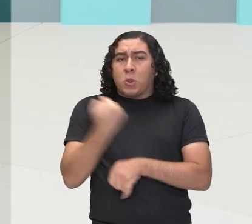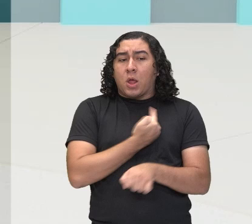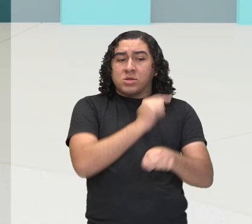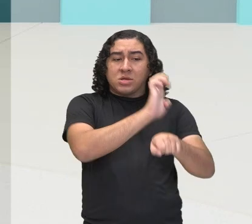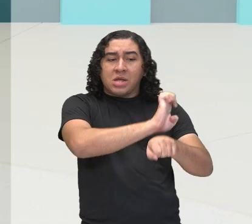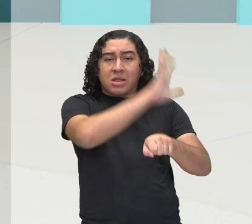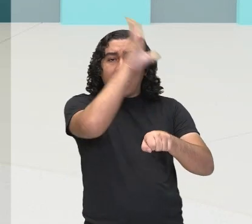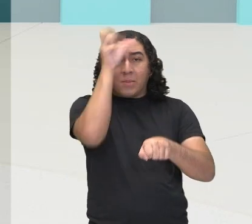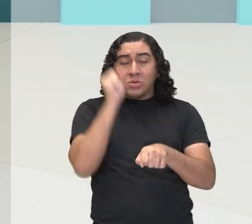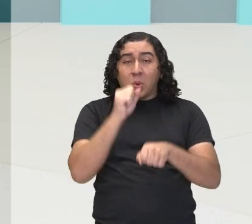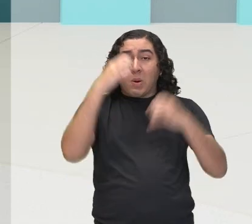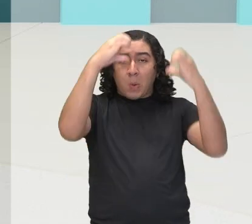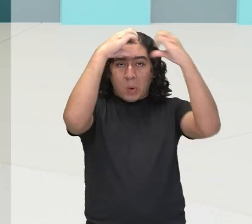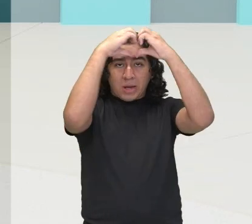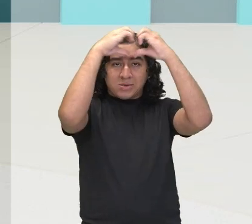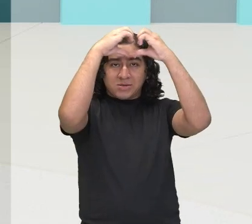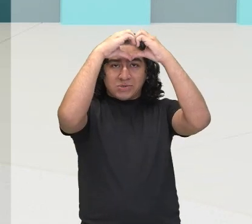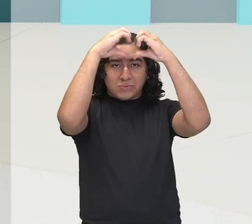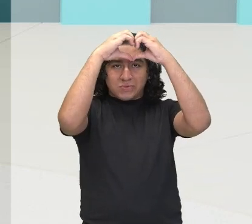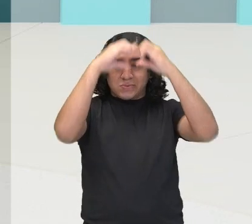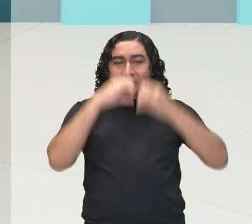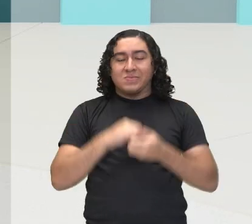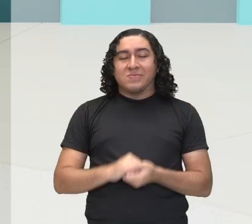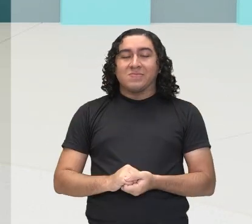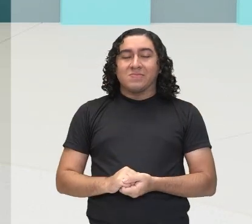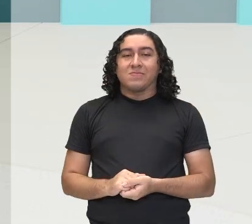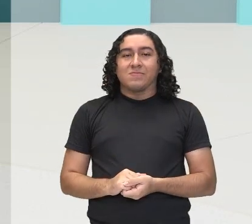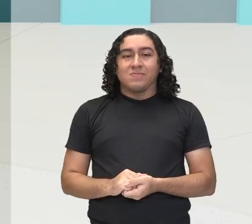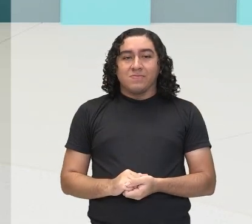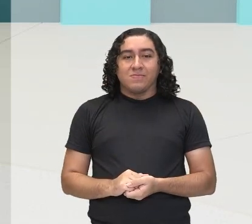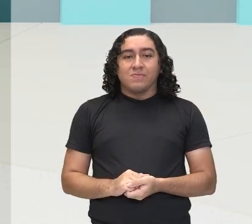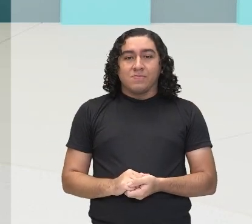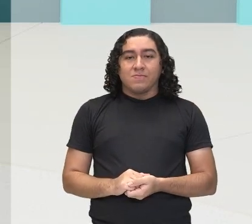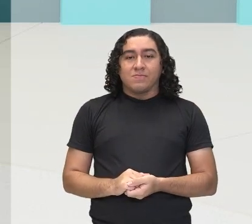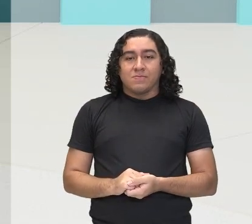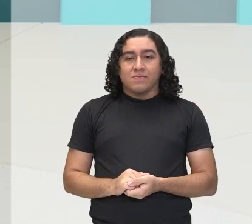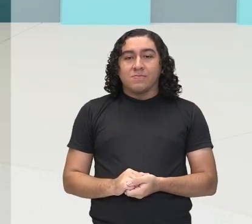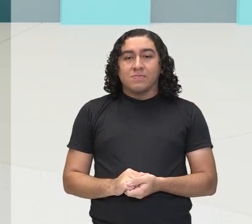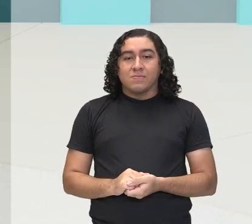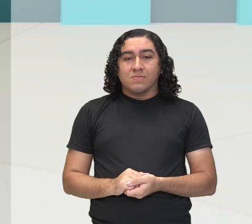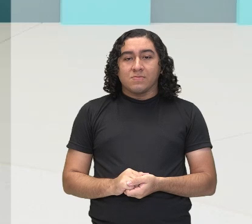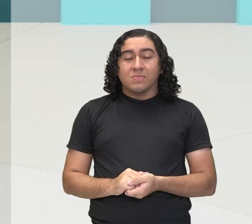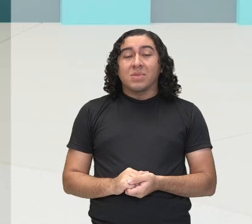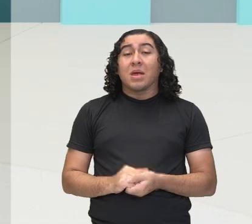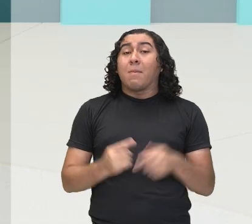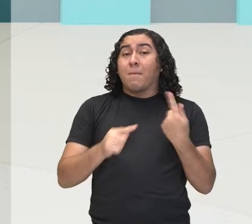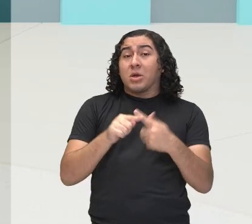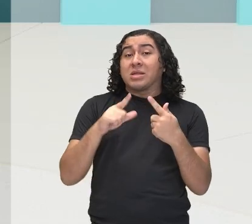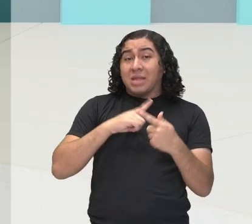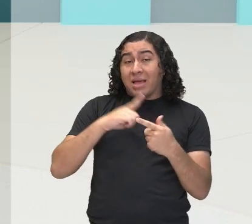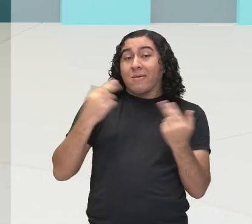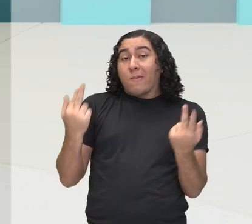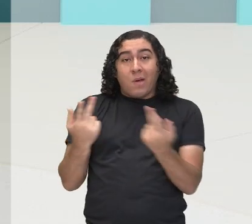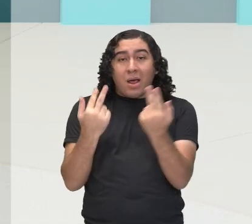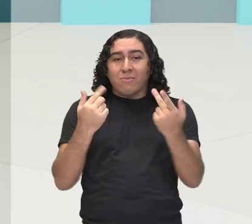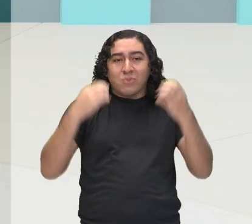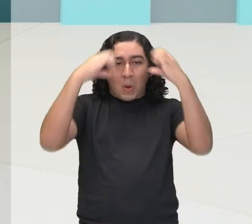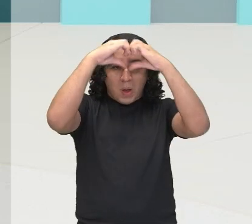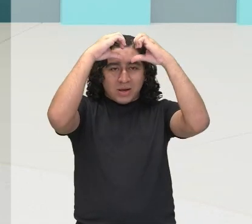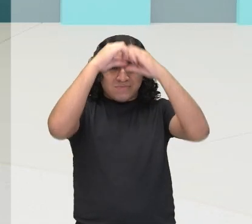aqui do Amazonas, o boi garantido. Inclusive, ali tem um coraçãozinho na testa, não é